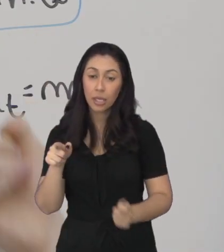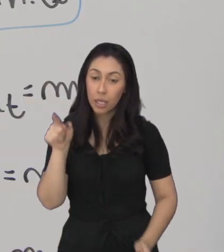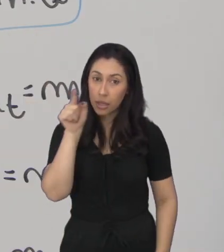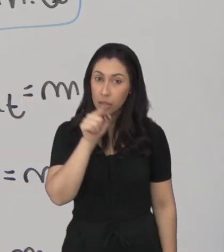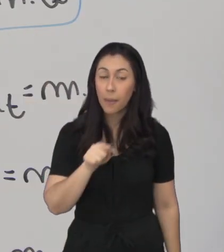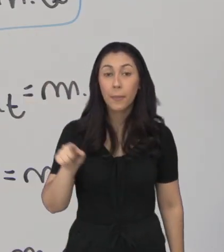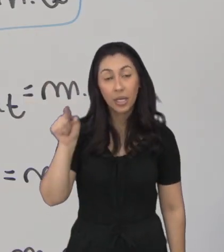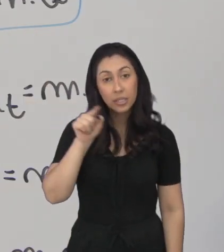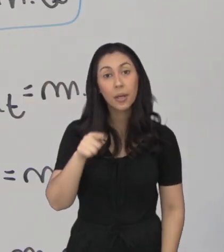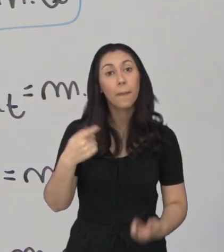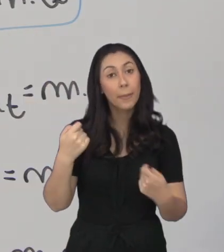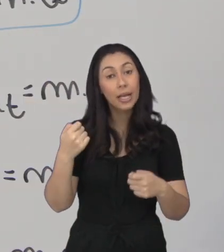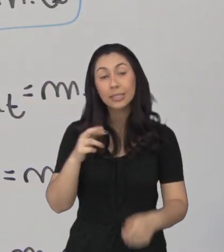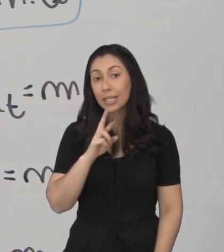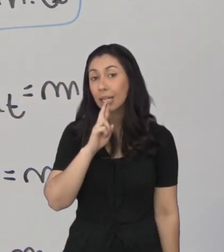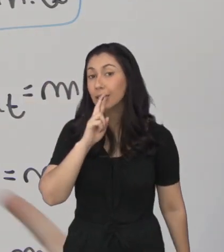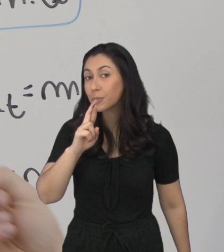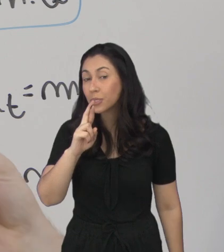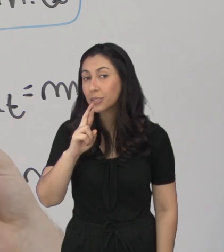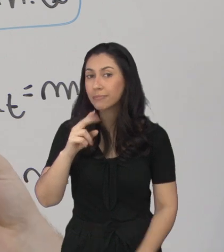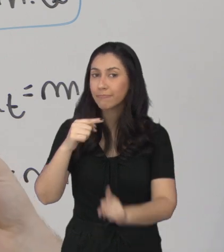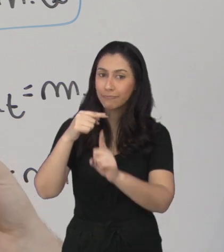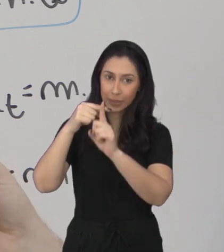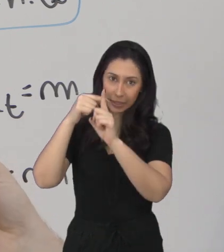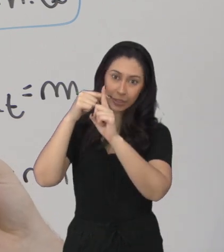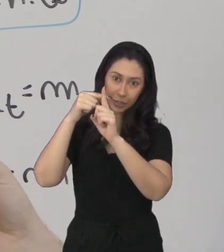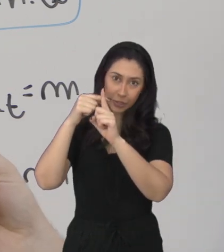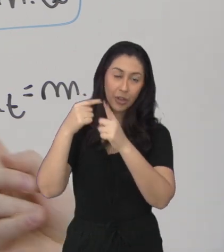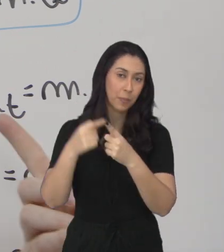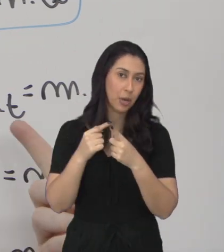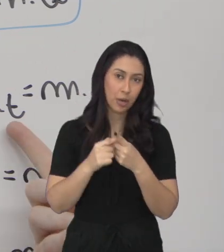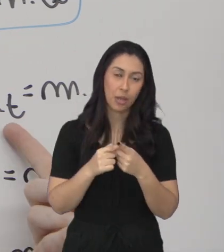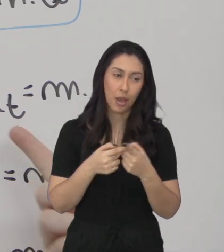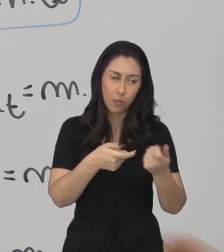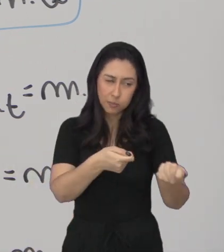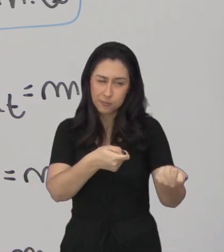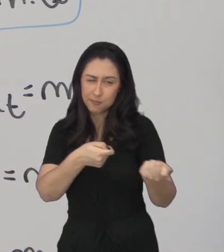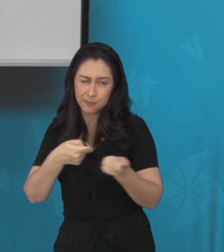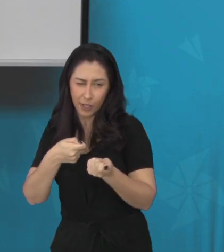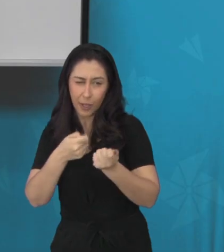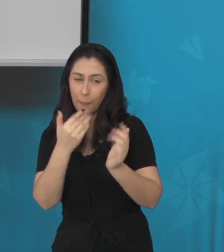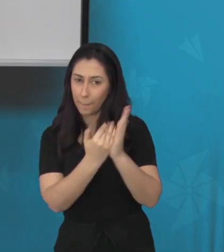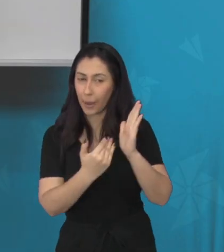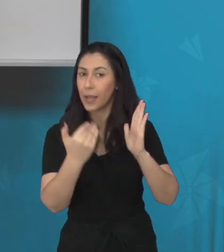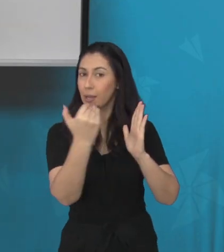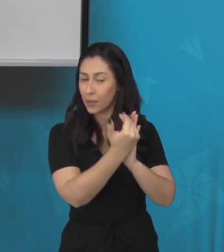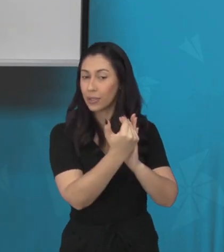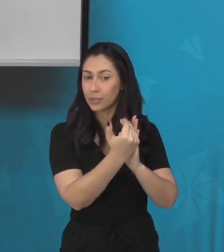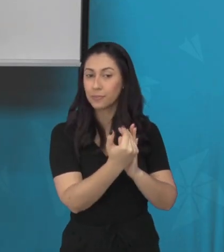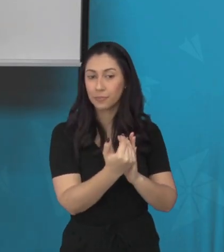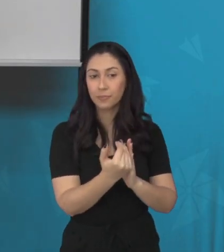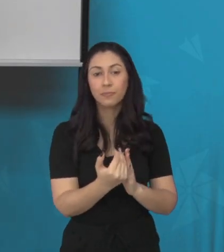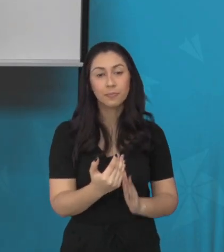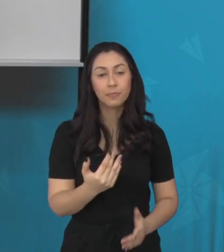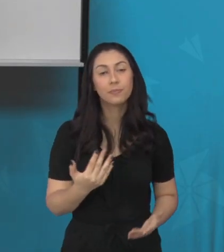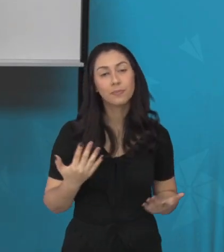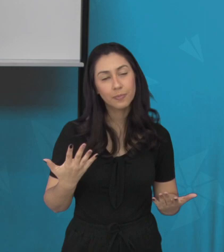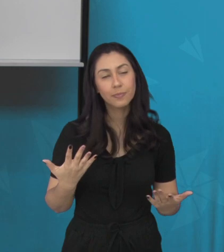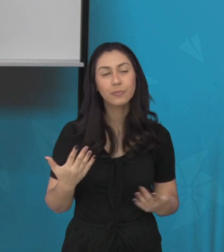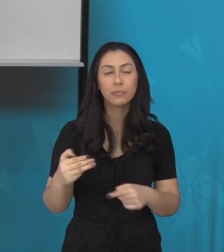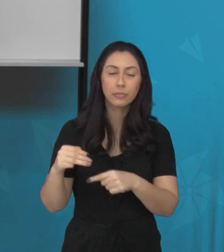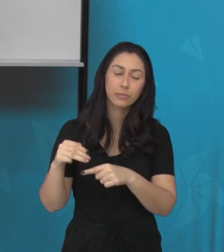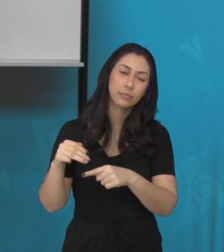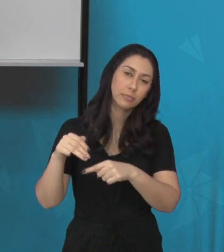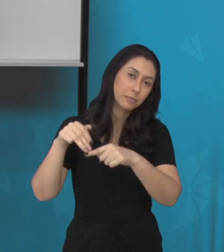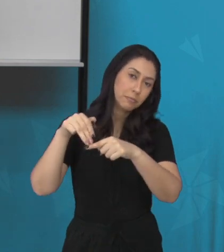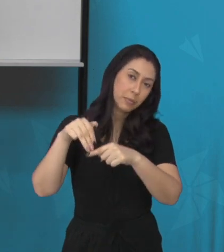da equação, ela é positiva, porque esse valor é maior que esse valor, tá bom? Massa vezes aceleração,